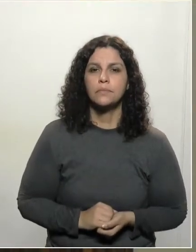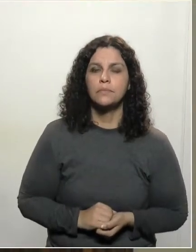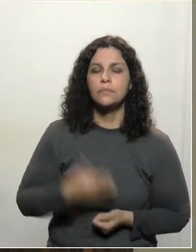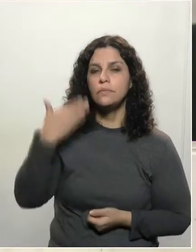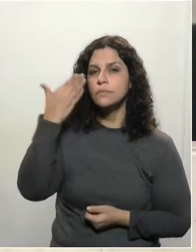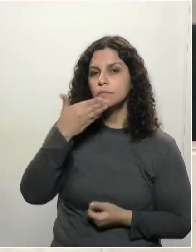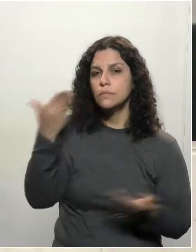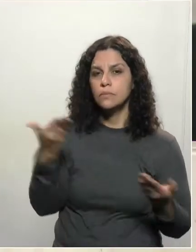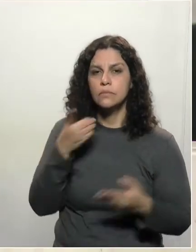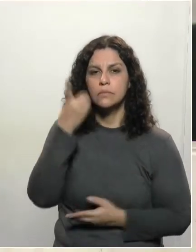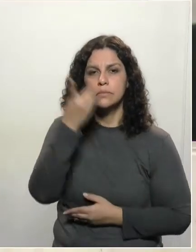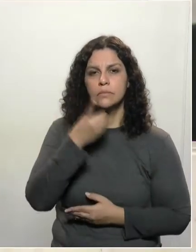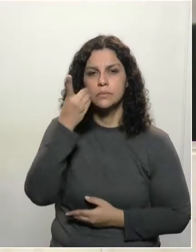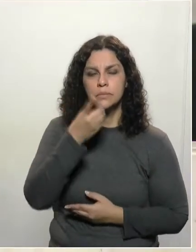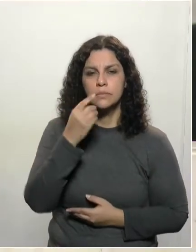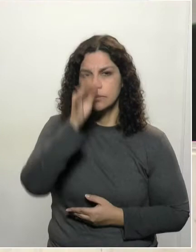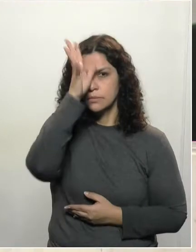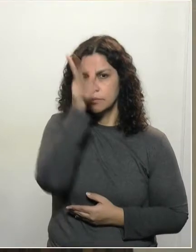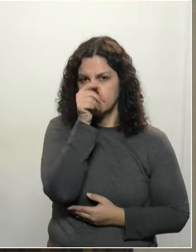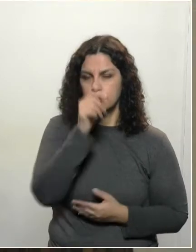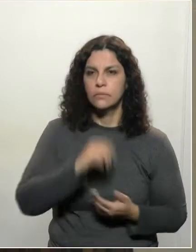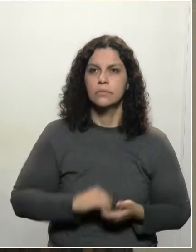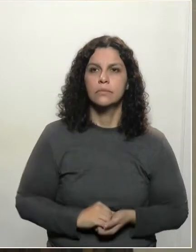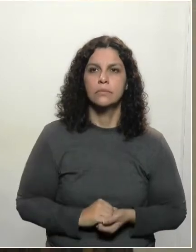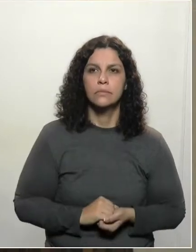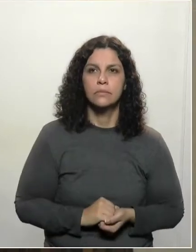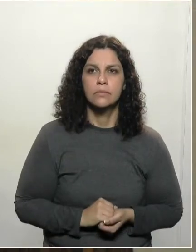Próximo orador, deputado Galo.